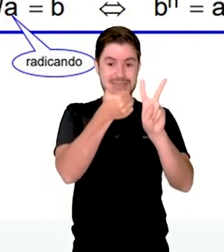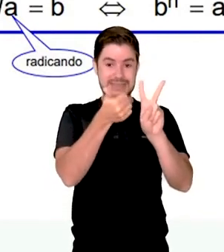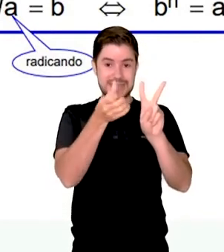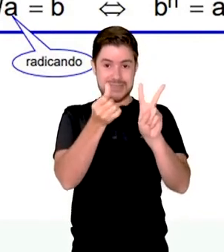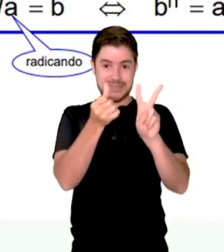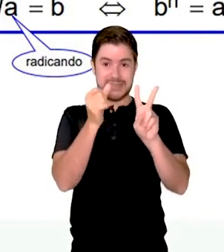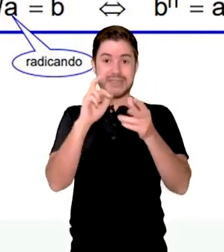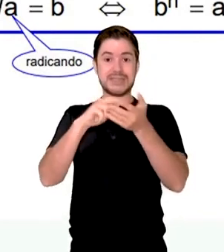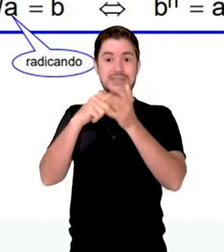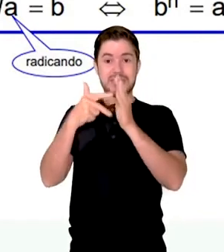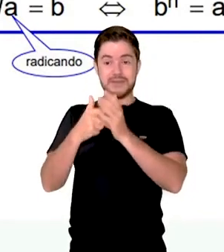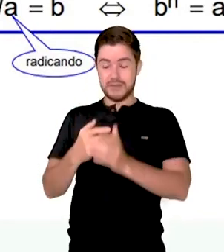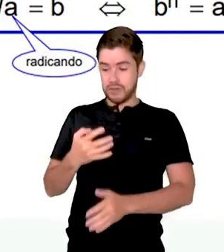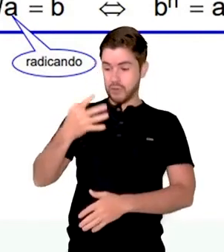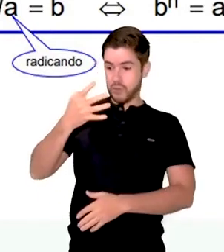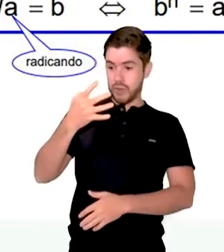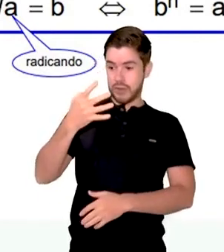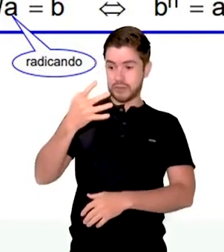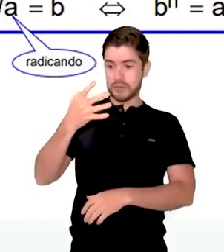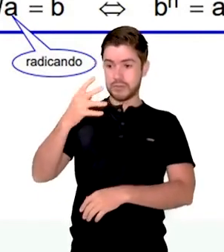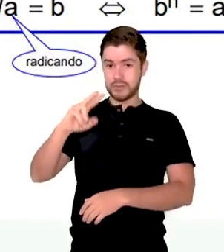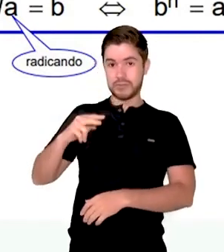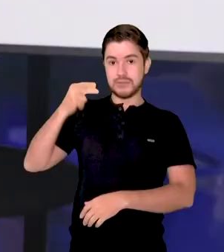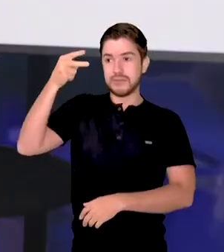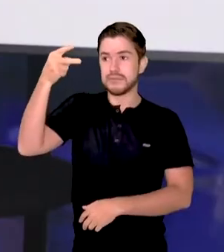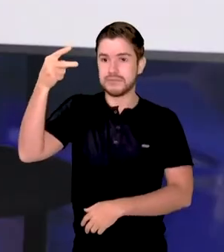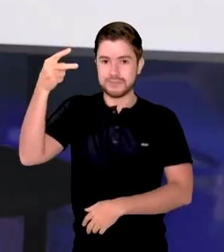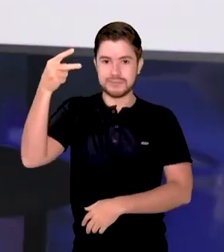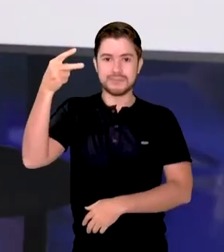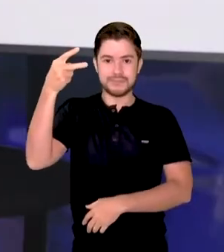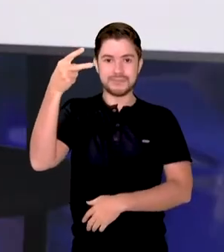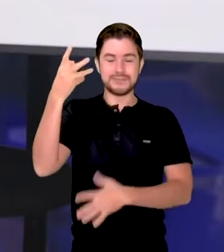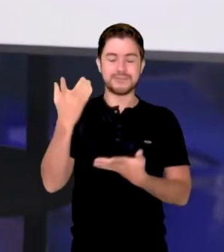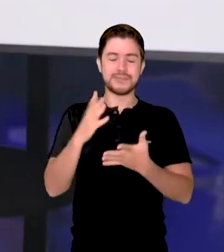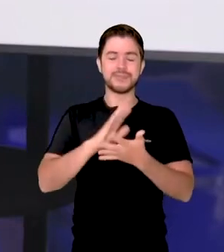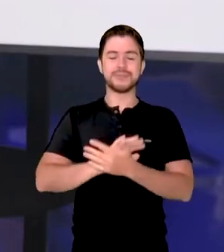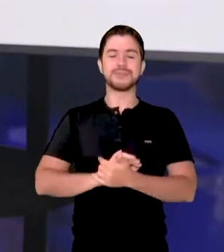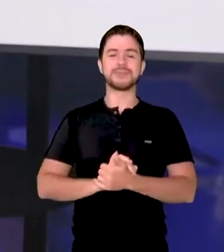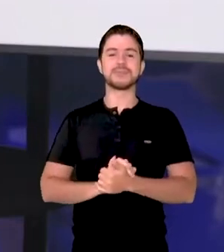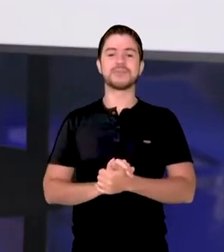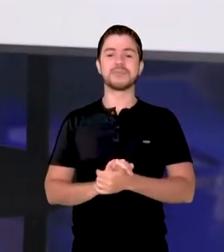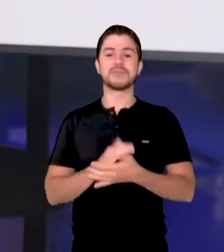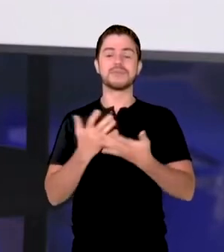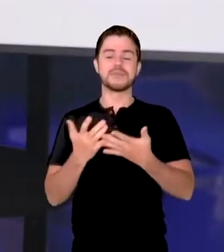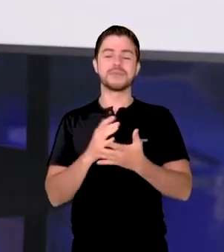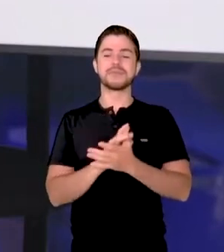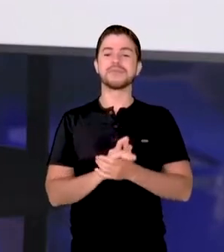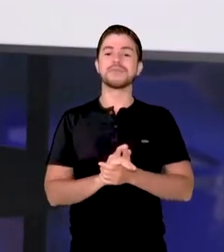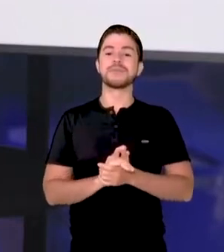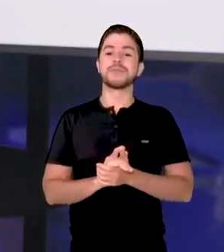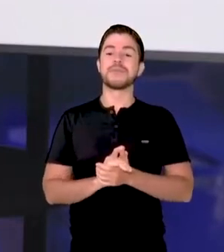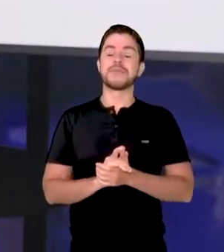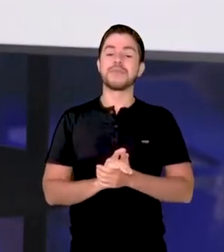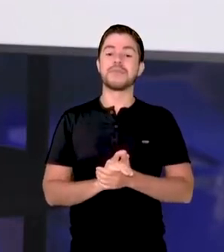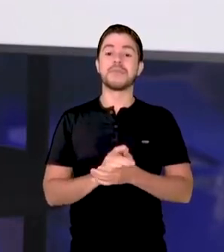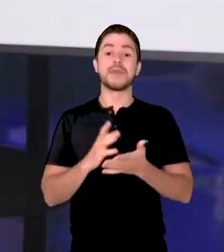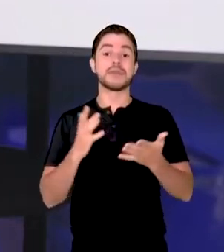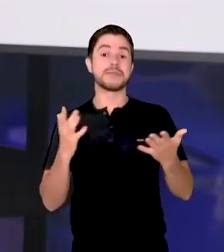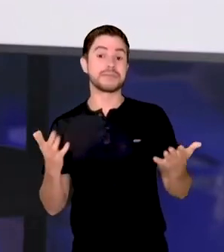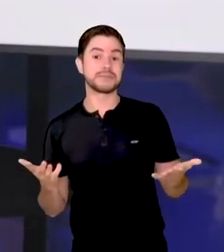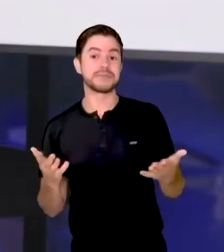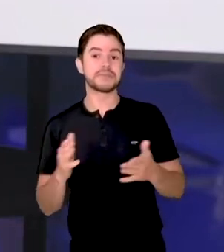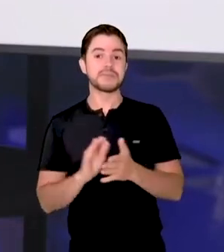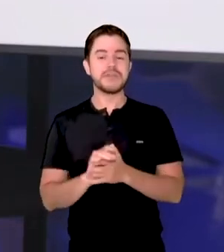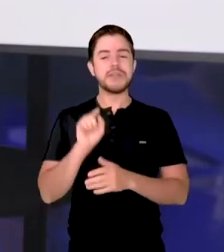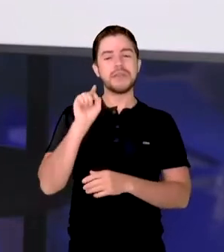4 ao quadrado tudo bem C4 um quadrado um pão coloquei aqui agora quatro quadrados meu